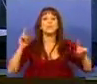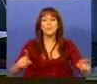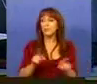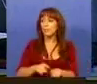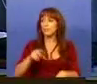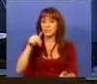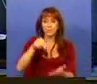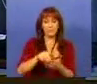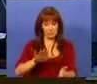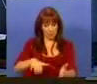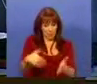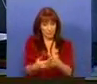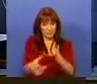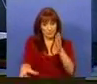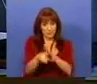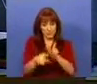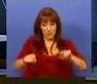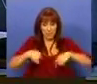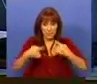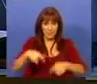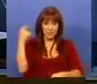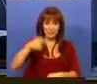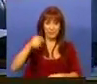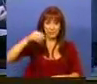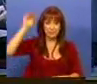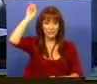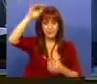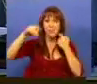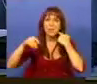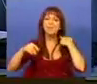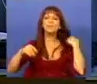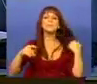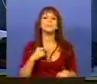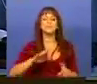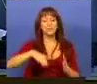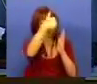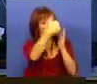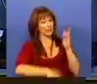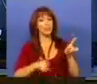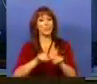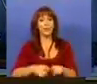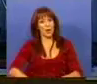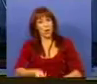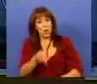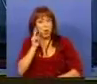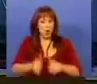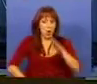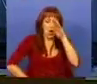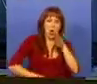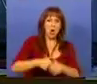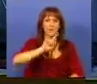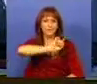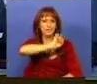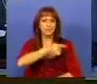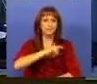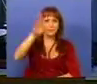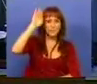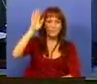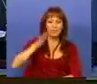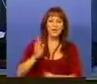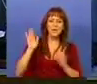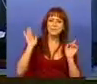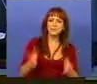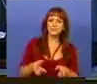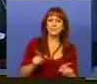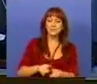de que, com a presente proposta de lei, o próprio Presidente da República, que constitucionalmente é o Comandante Supremo das Forças Armadas, dever